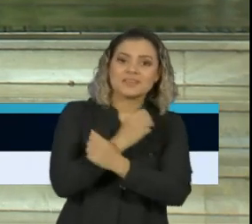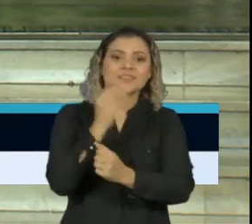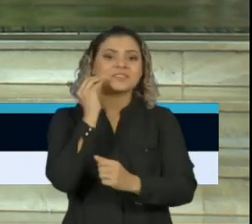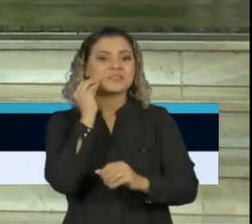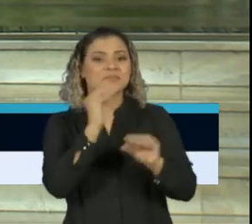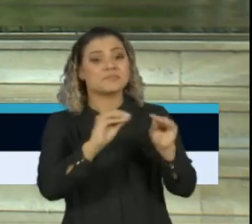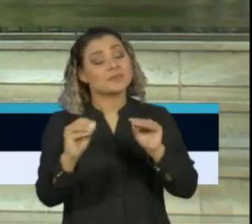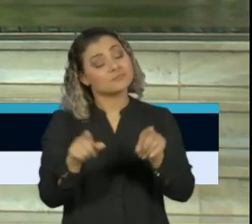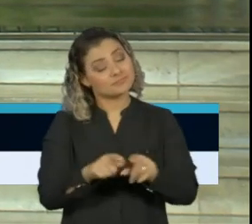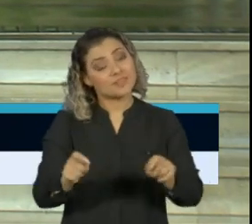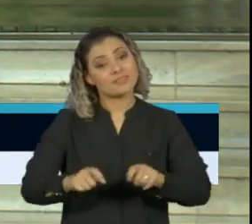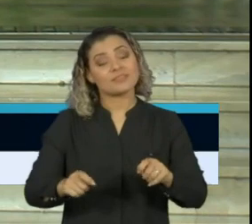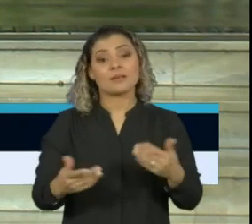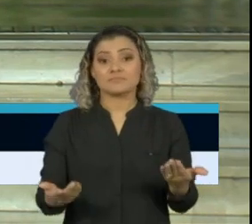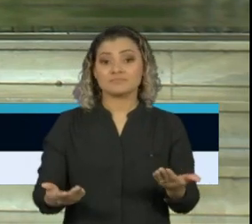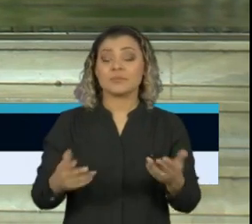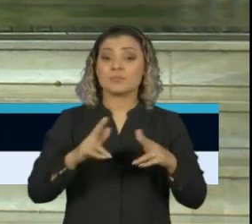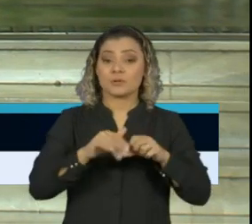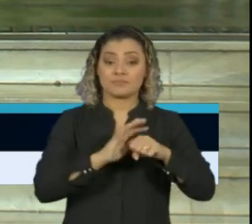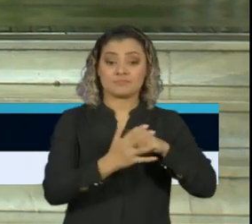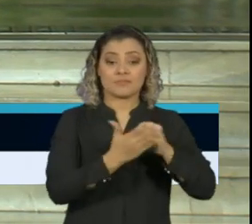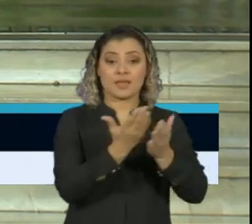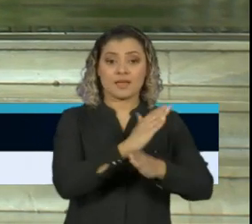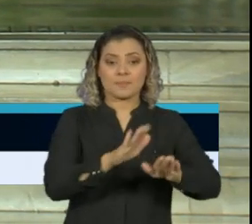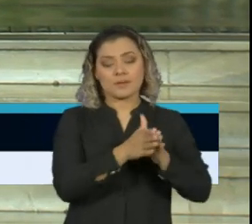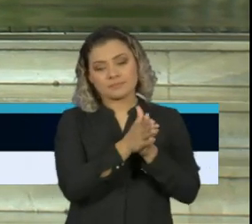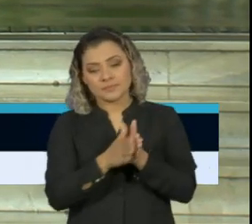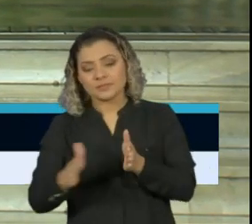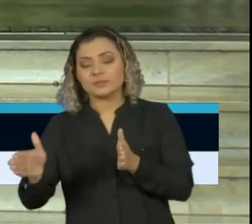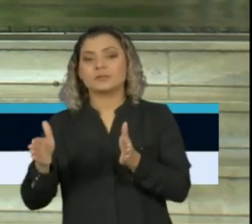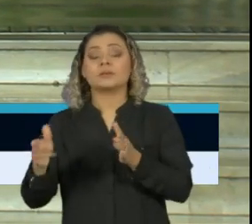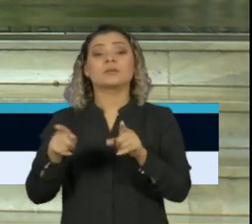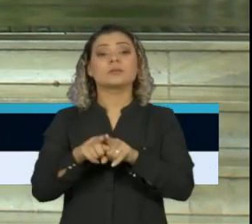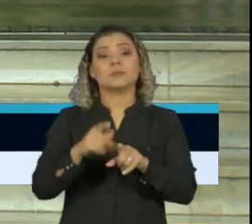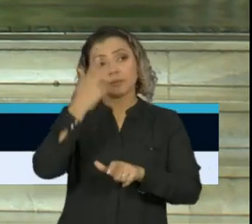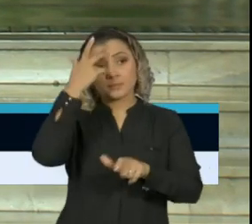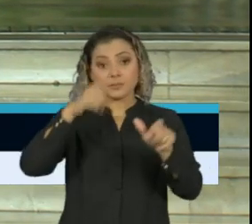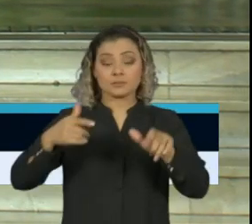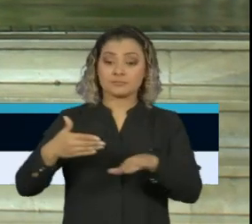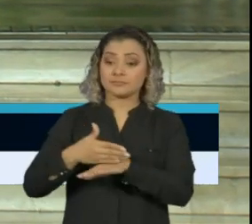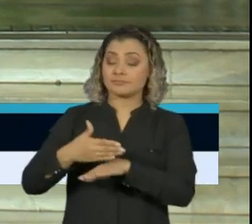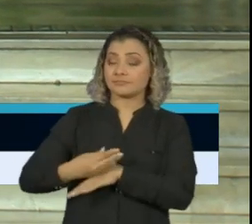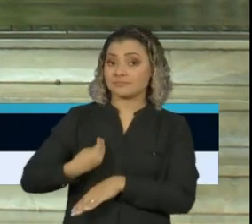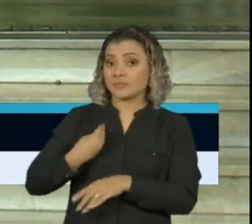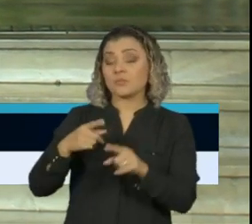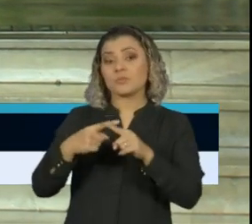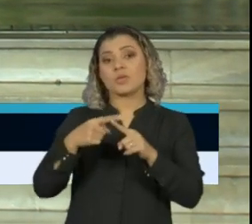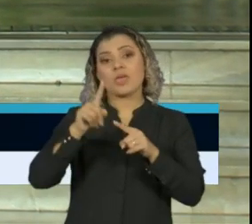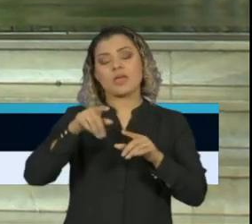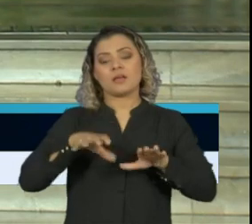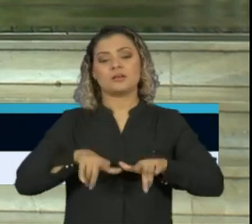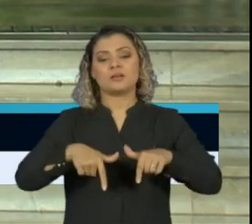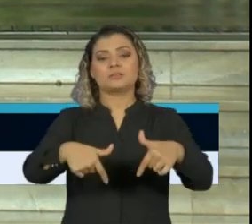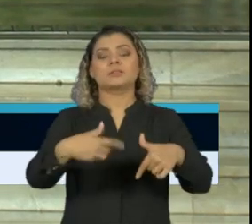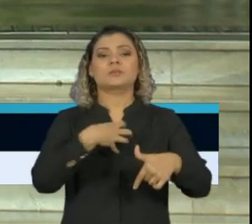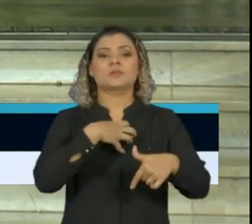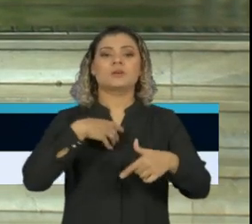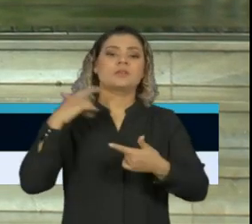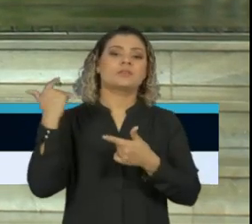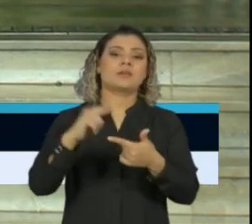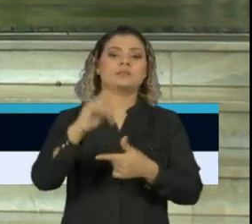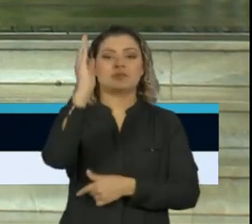beijos, depois de vencida a pandemia. E também com os presentes, já que esse é um gesto incorporado na